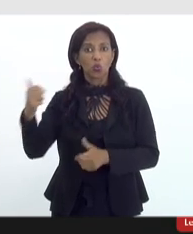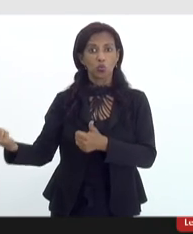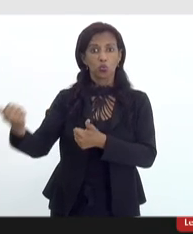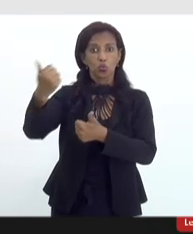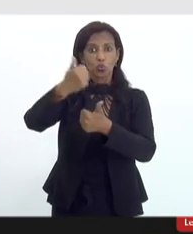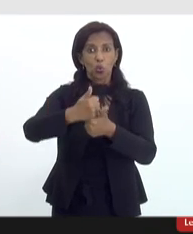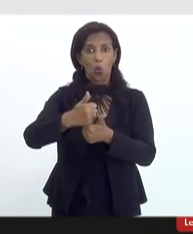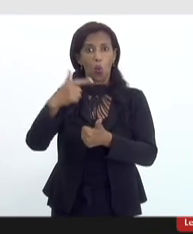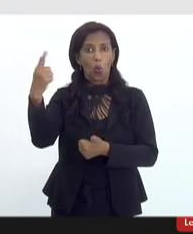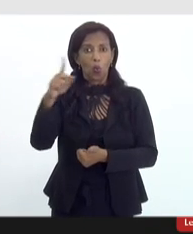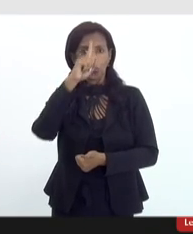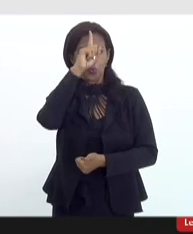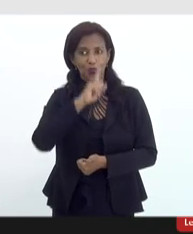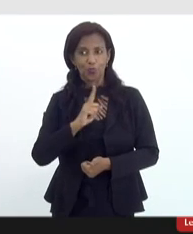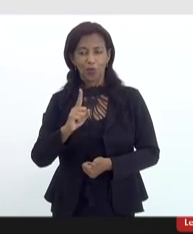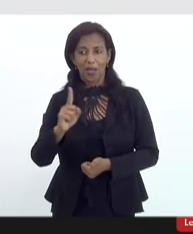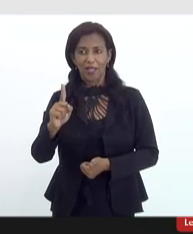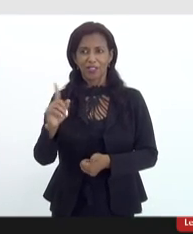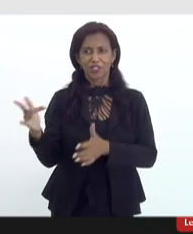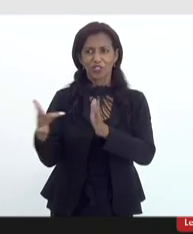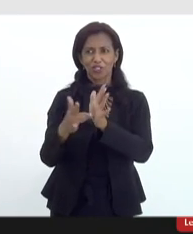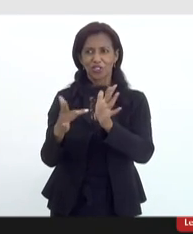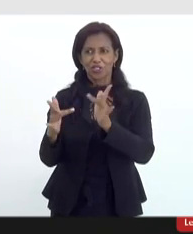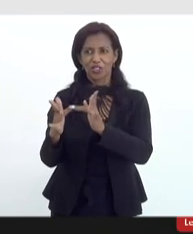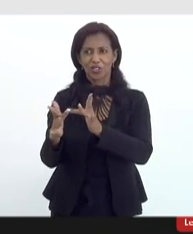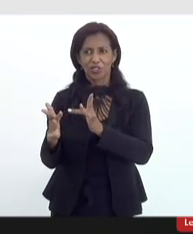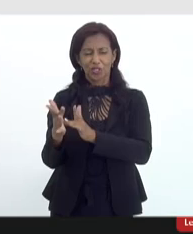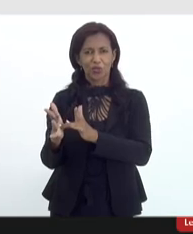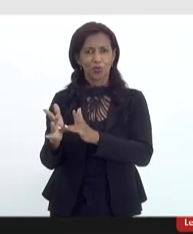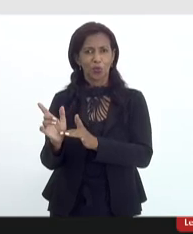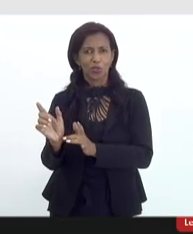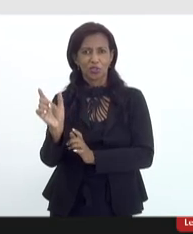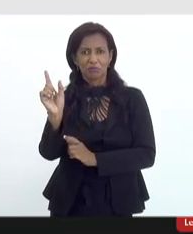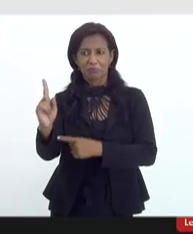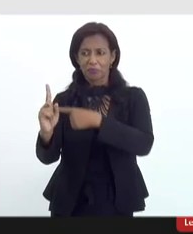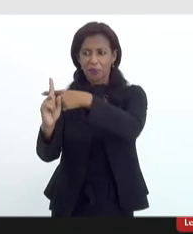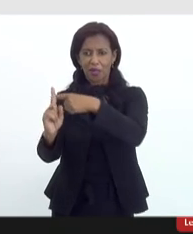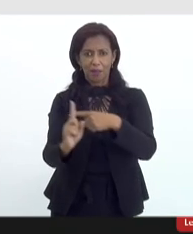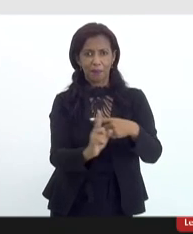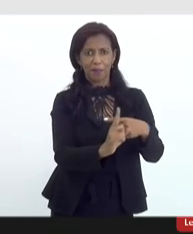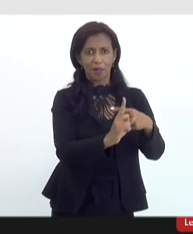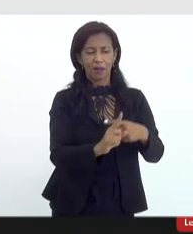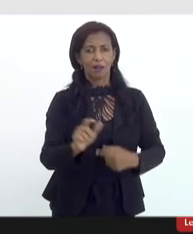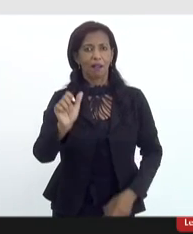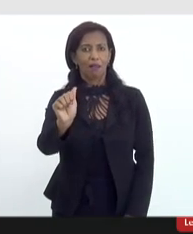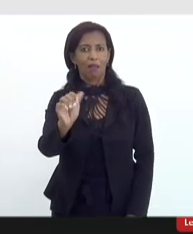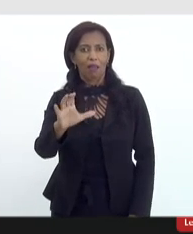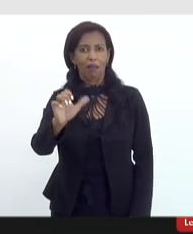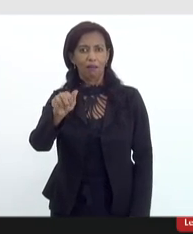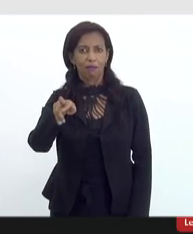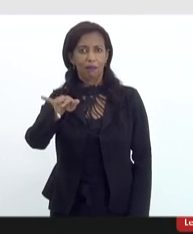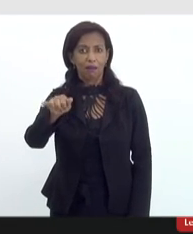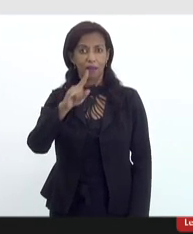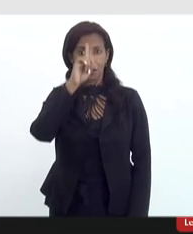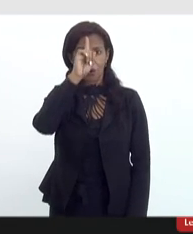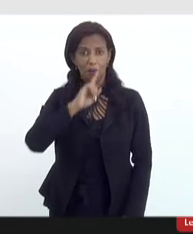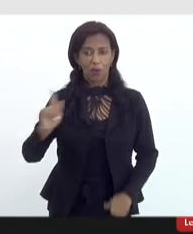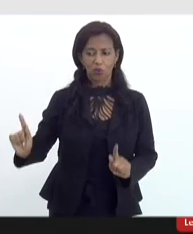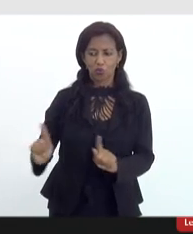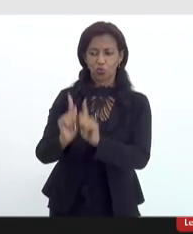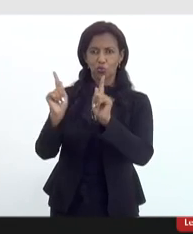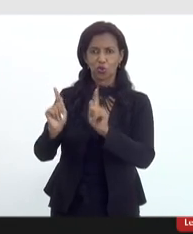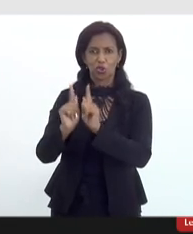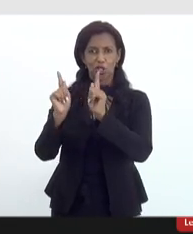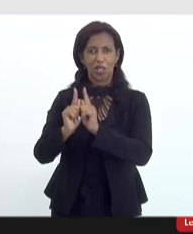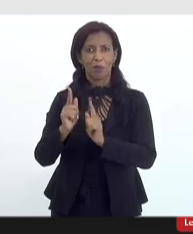botaram duas imagenzinhas aqui de Jesus Cristo, Marcos Alvito fala disso nas cores de Acari, que era uma imagem de São Cosme e Damião e outra